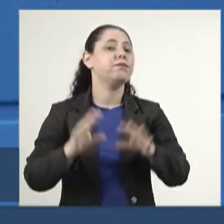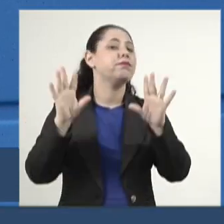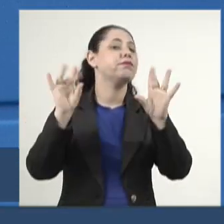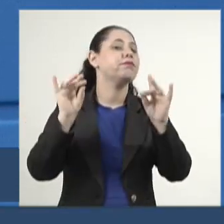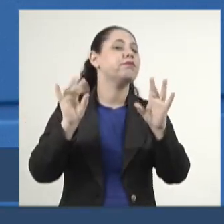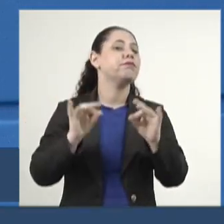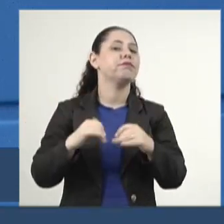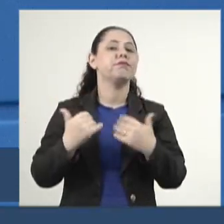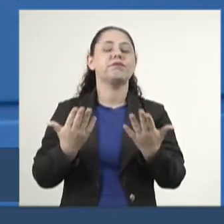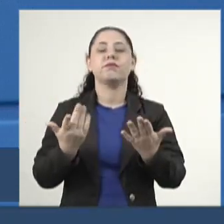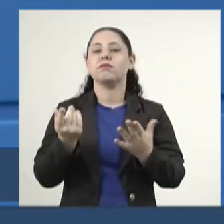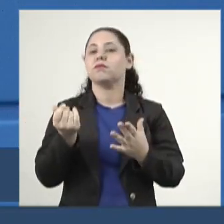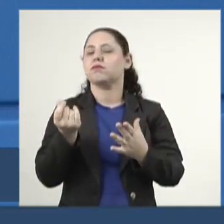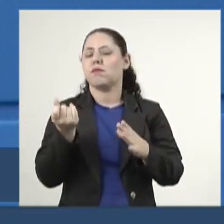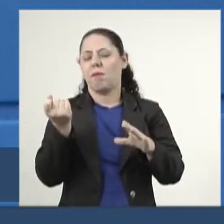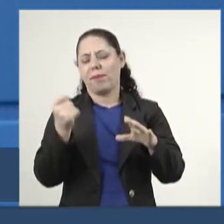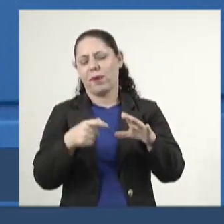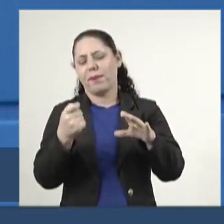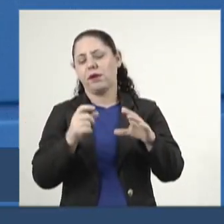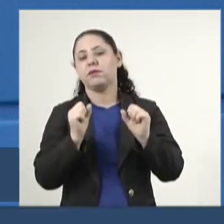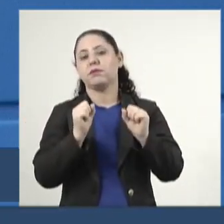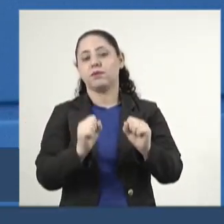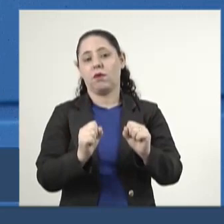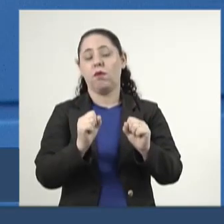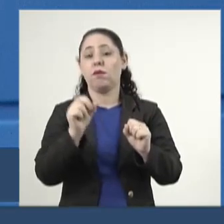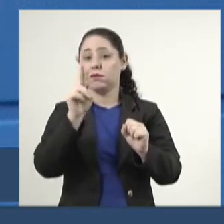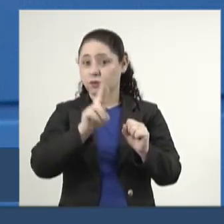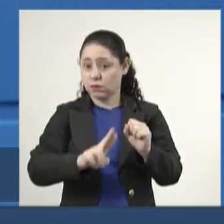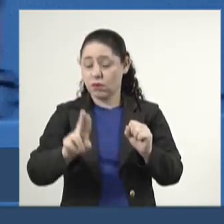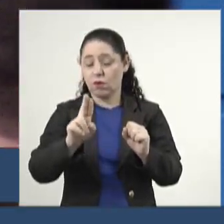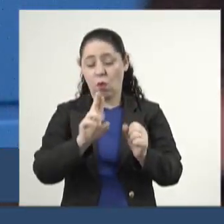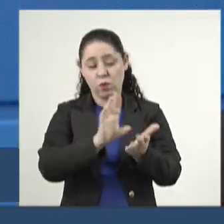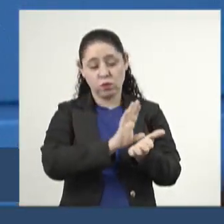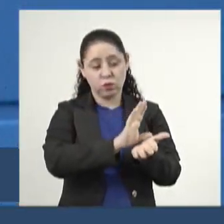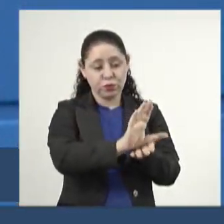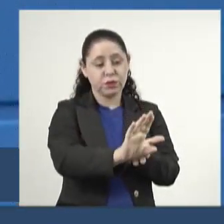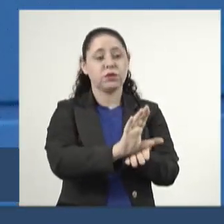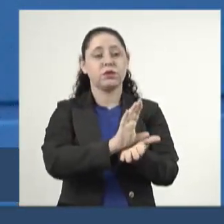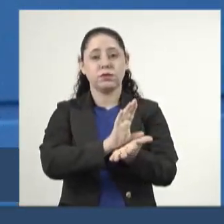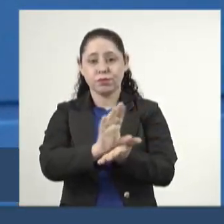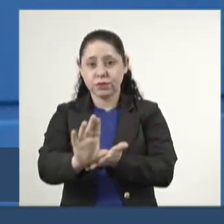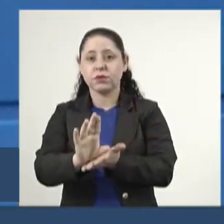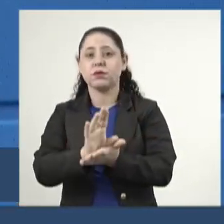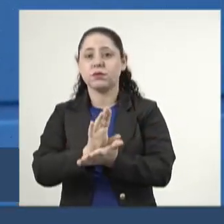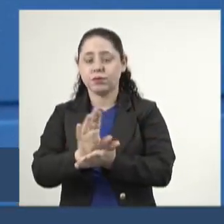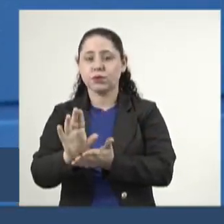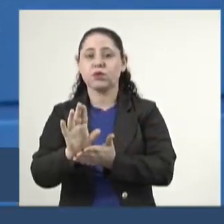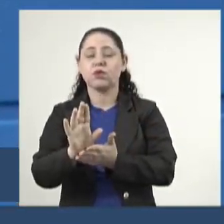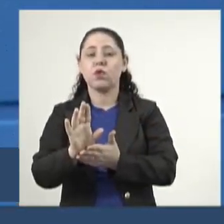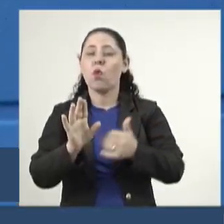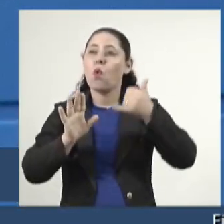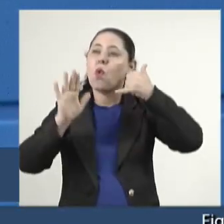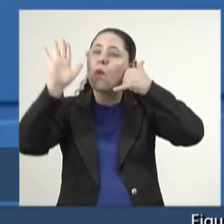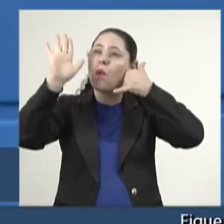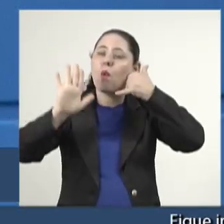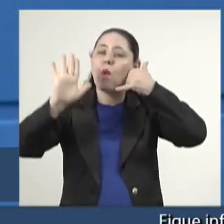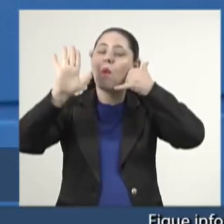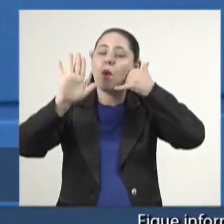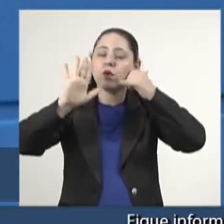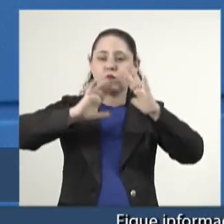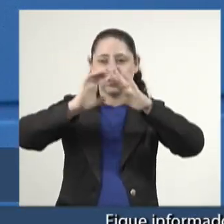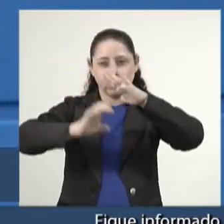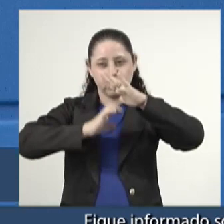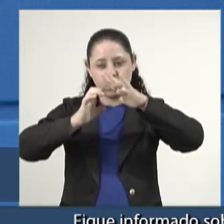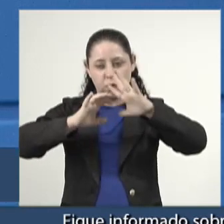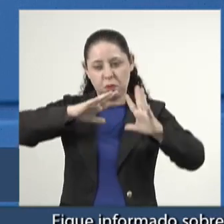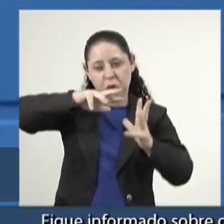para que esses fundos possam investir nas bolsas e nas empresas pelo mundo